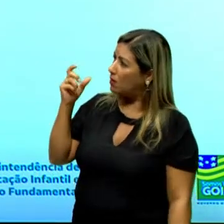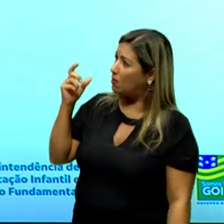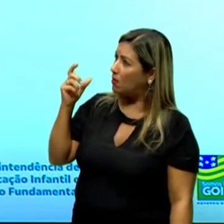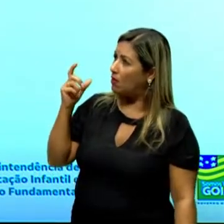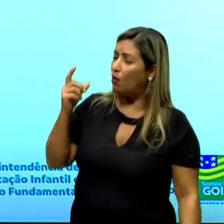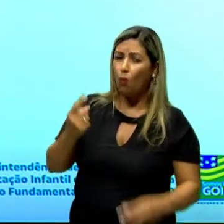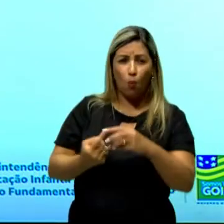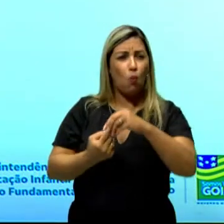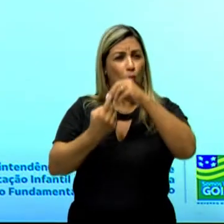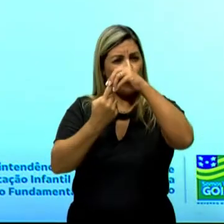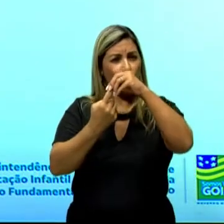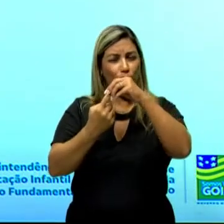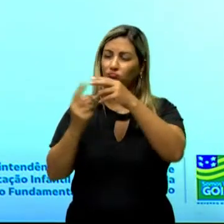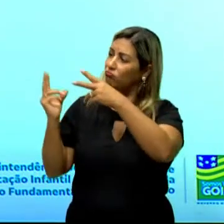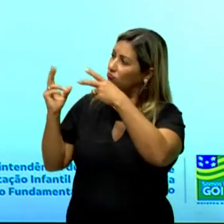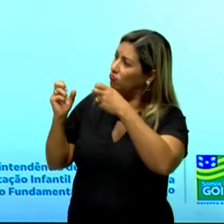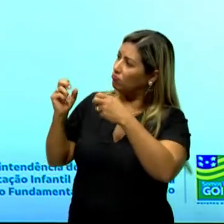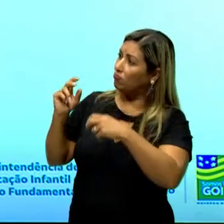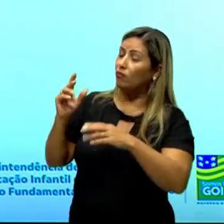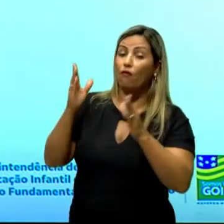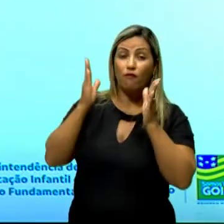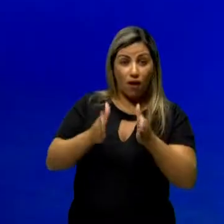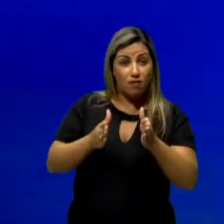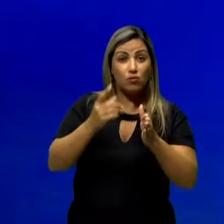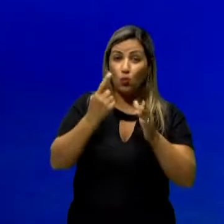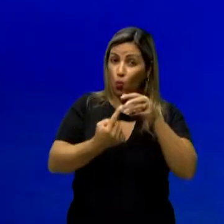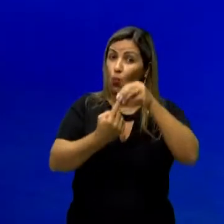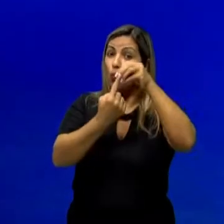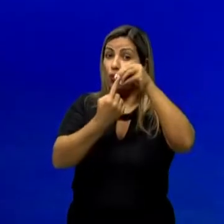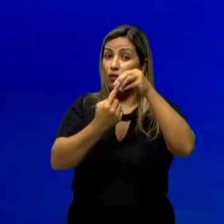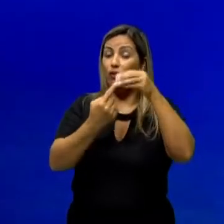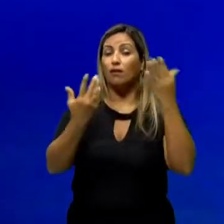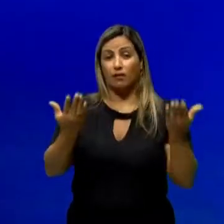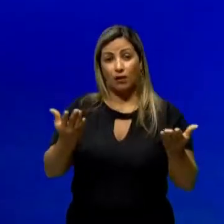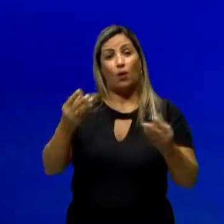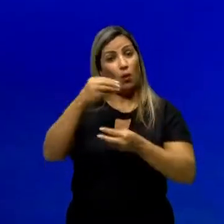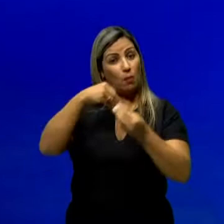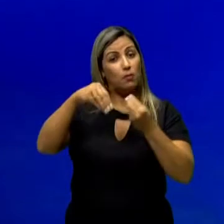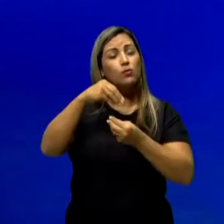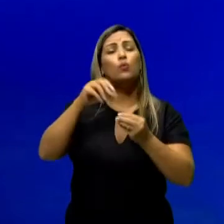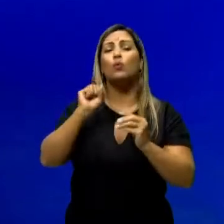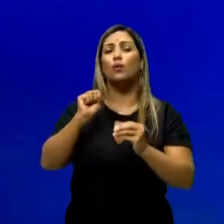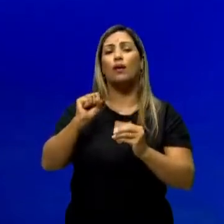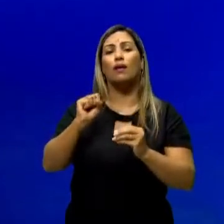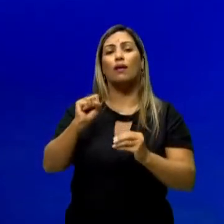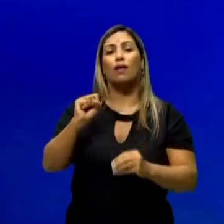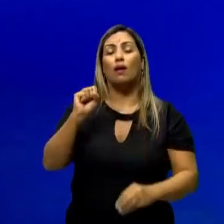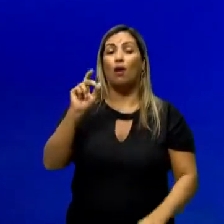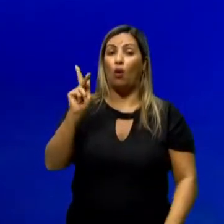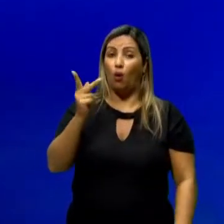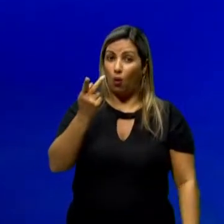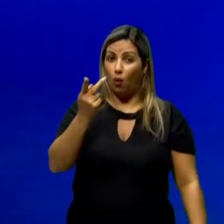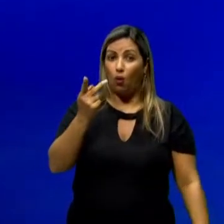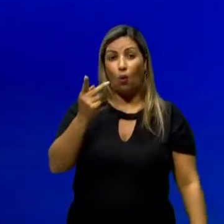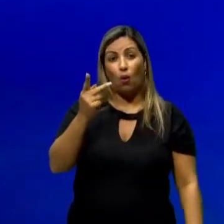aspecto único, portanto, só uma fase. Logo, trata-se de um sistema